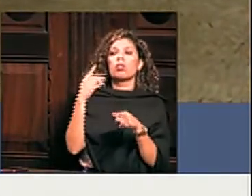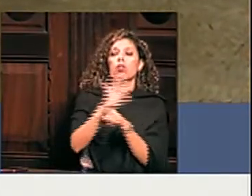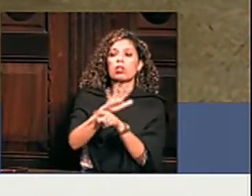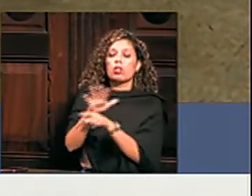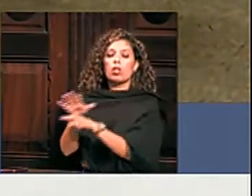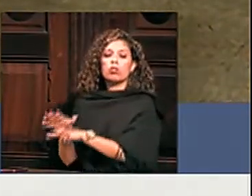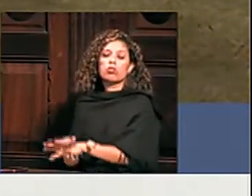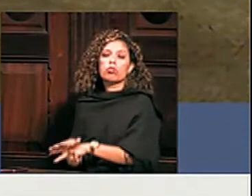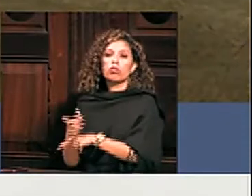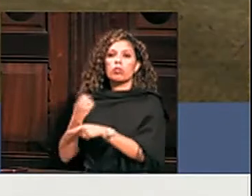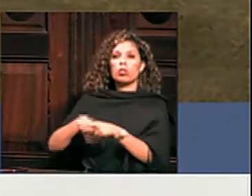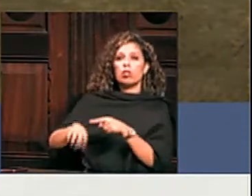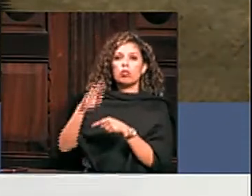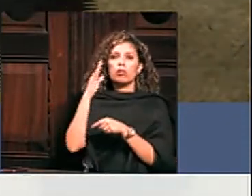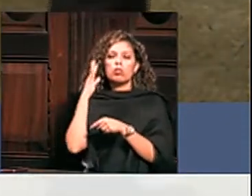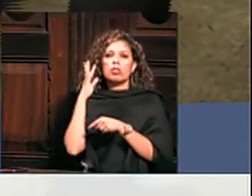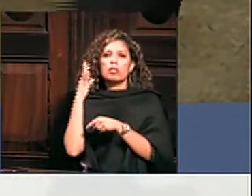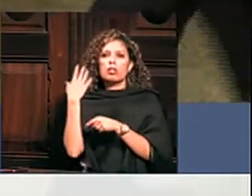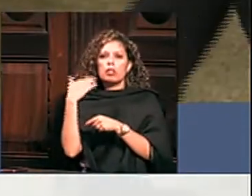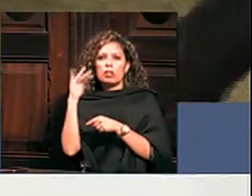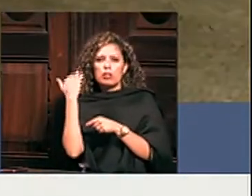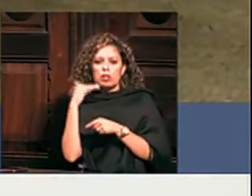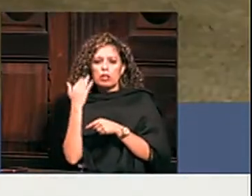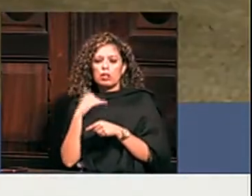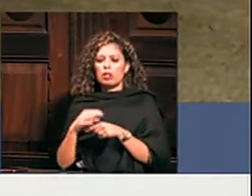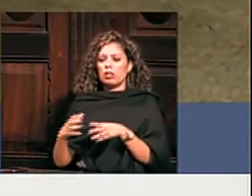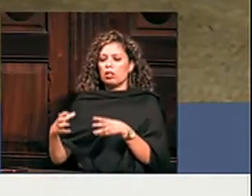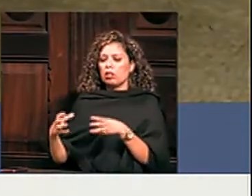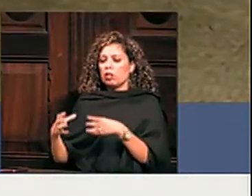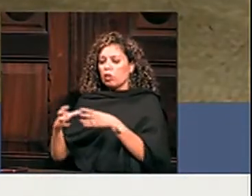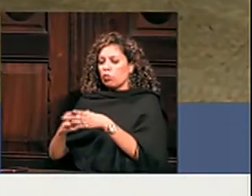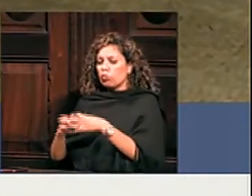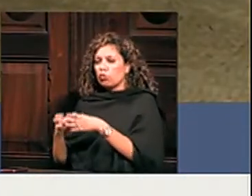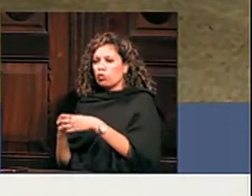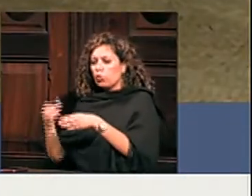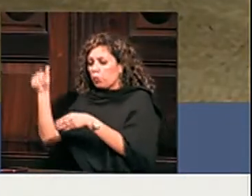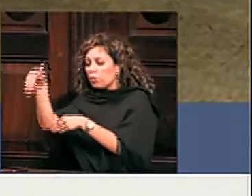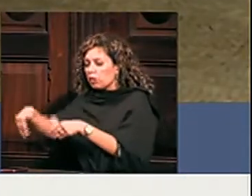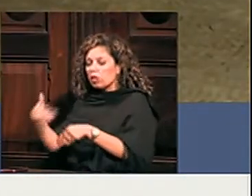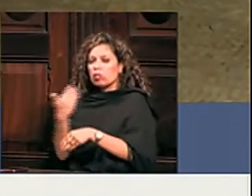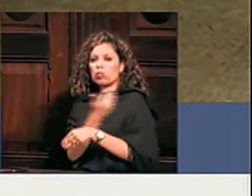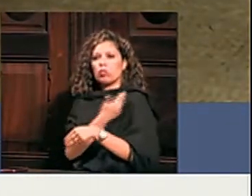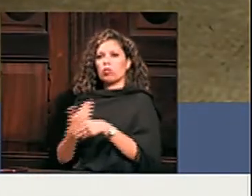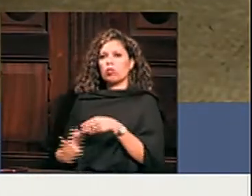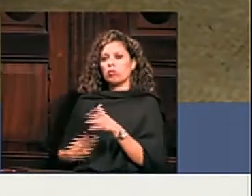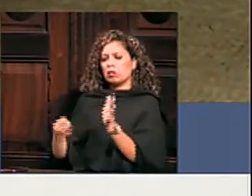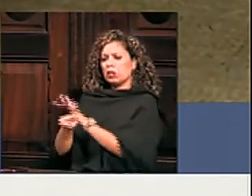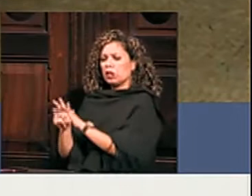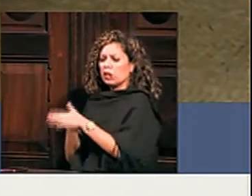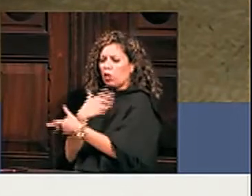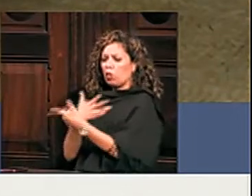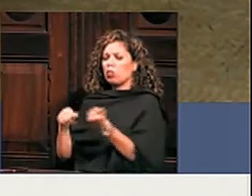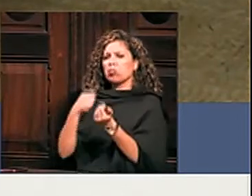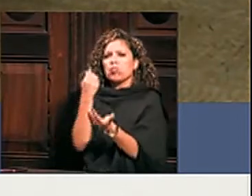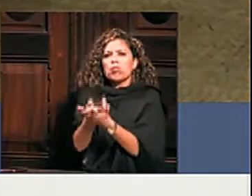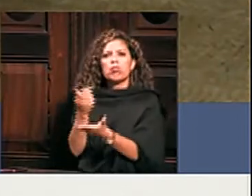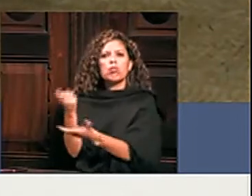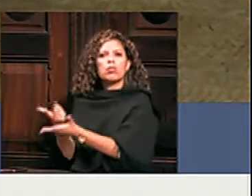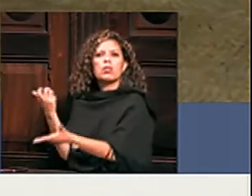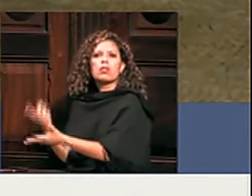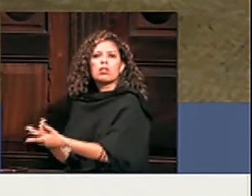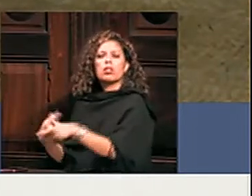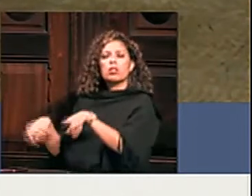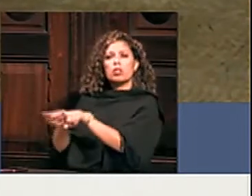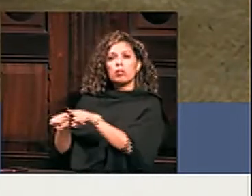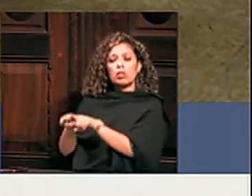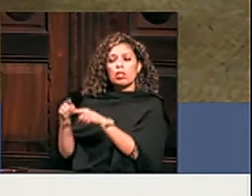possamos ter um órgão dentro do governo que possa controlar as contas e, com isso,